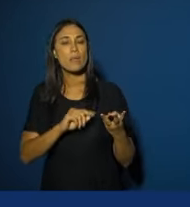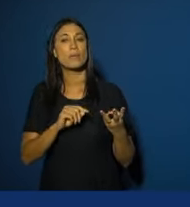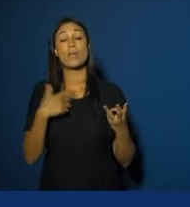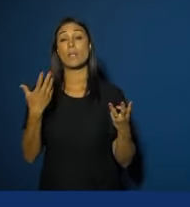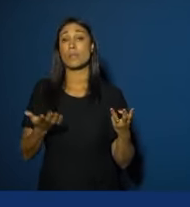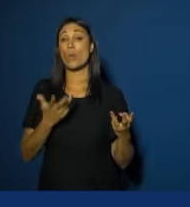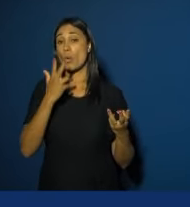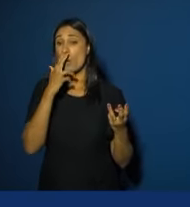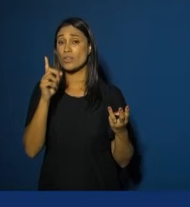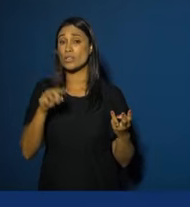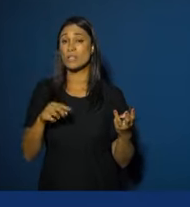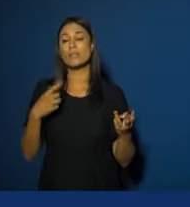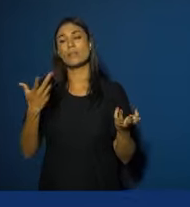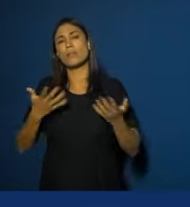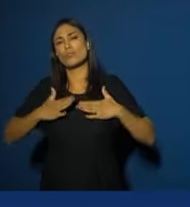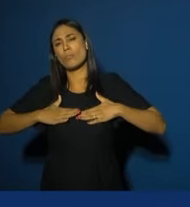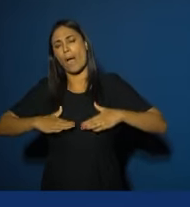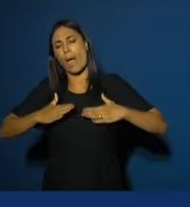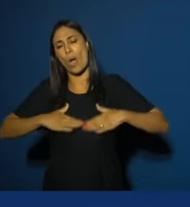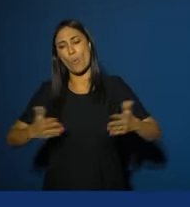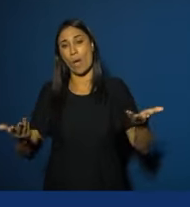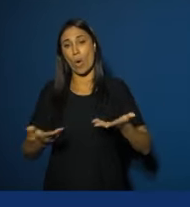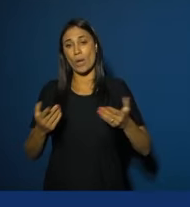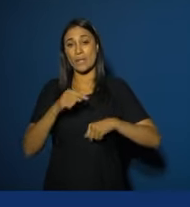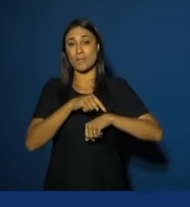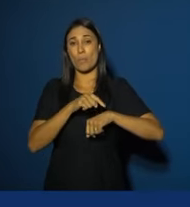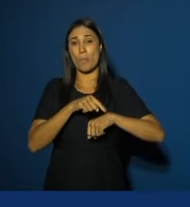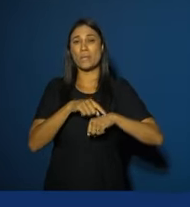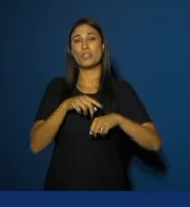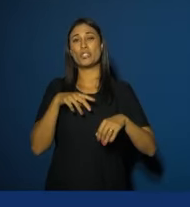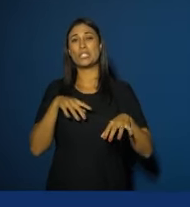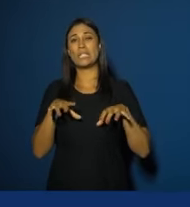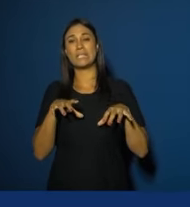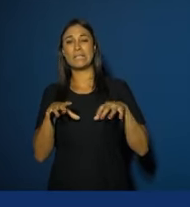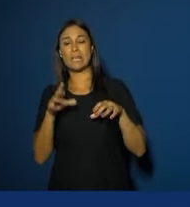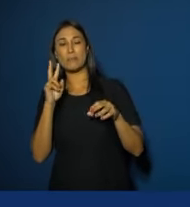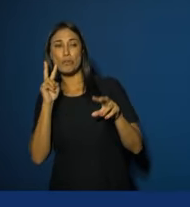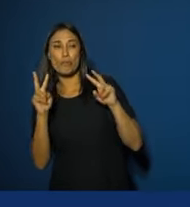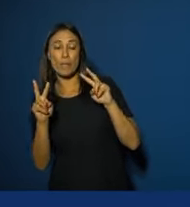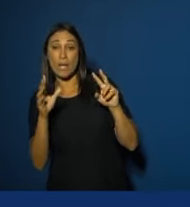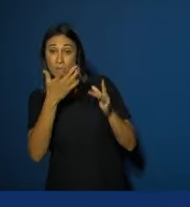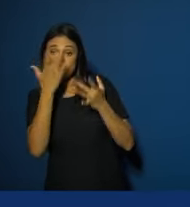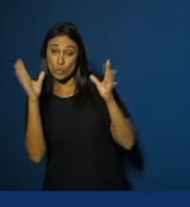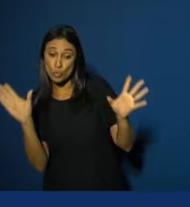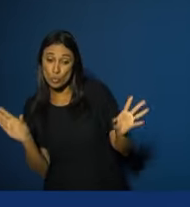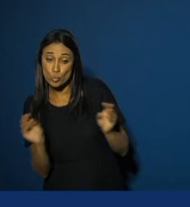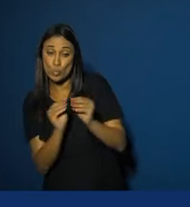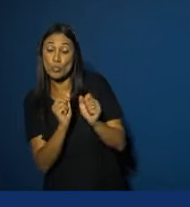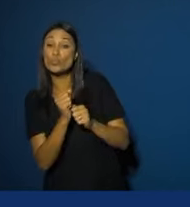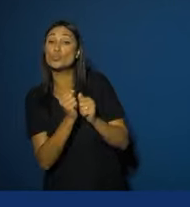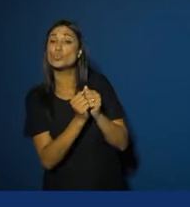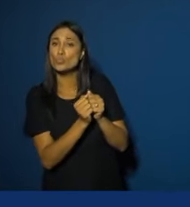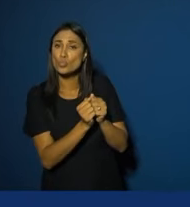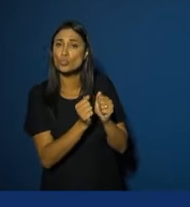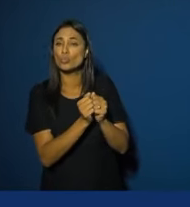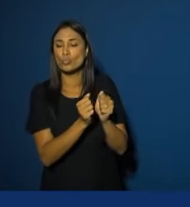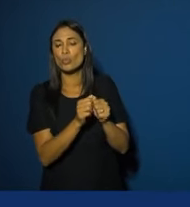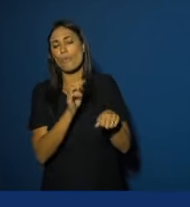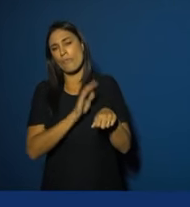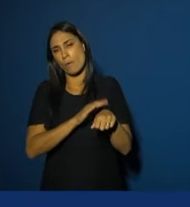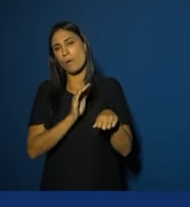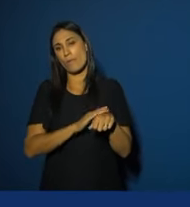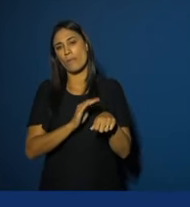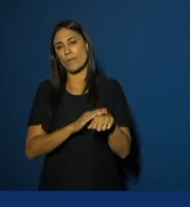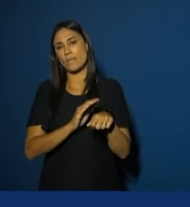Acho que isso também tem dado um alento aí, né, nesse momento de polarização, de ver todo mundo junto num palco,